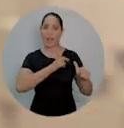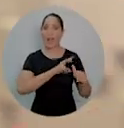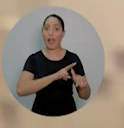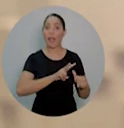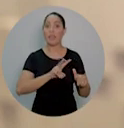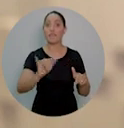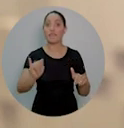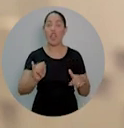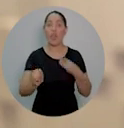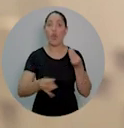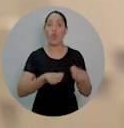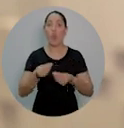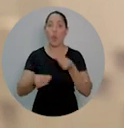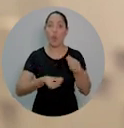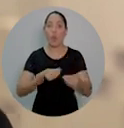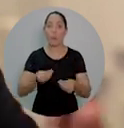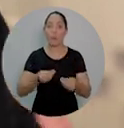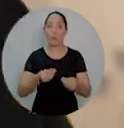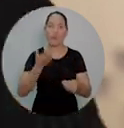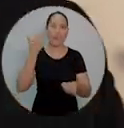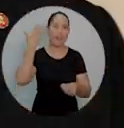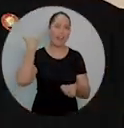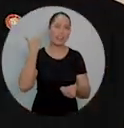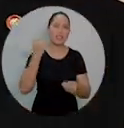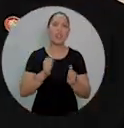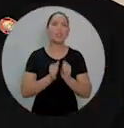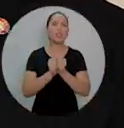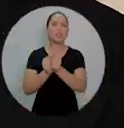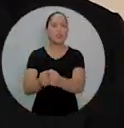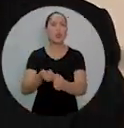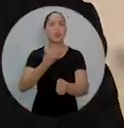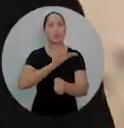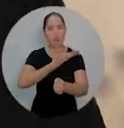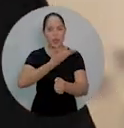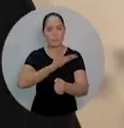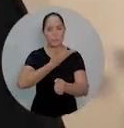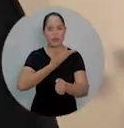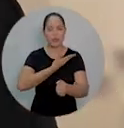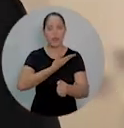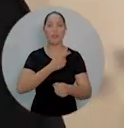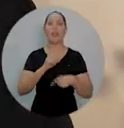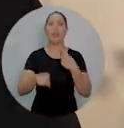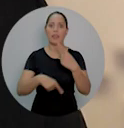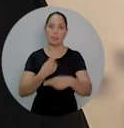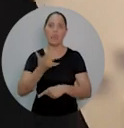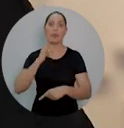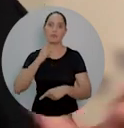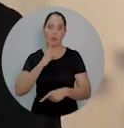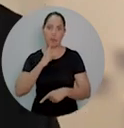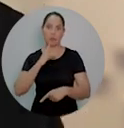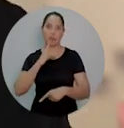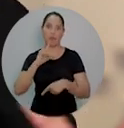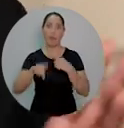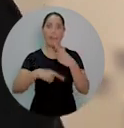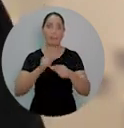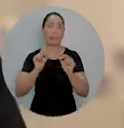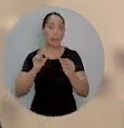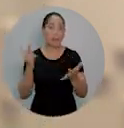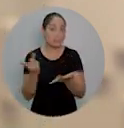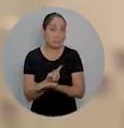você ia no seu carro e não raro voltava depois de ter ingerido álcool, né? E aí vinham os